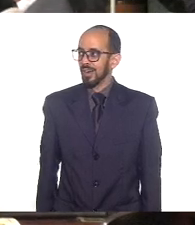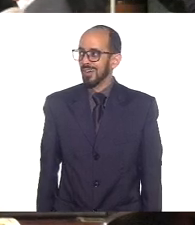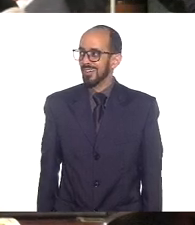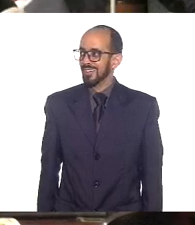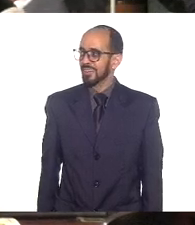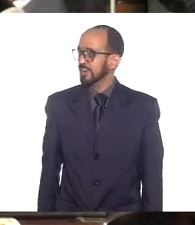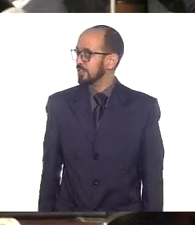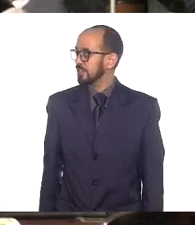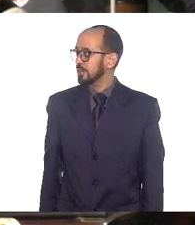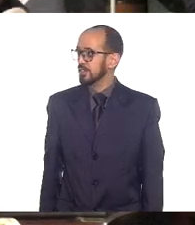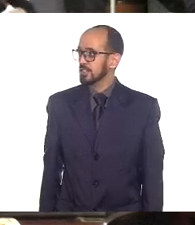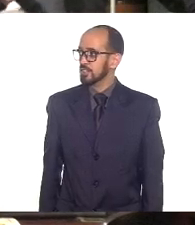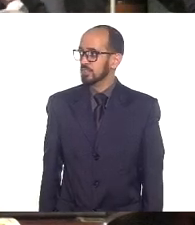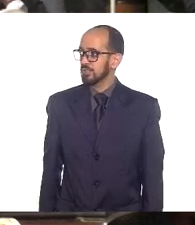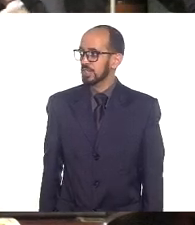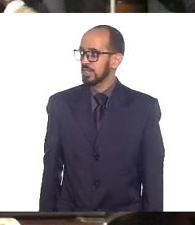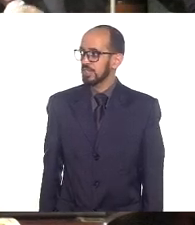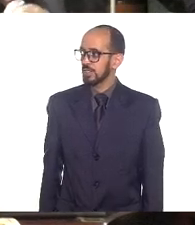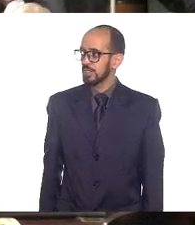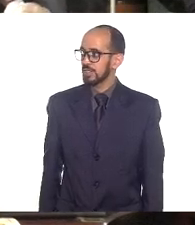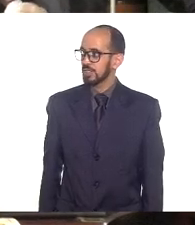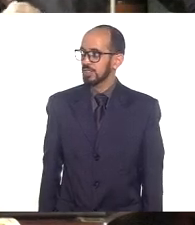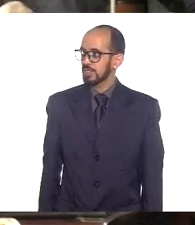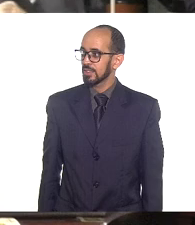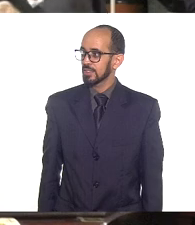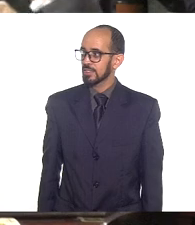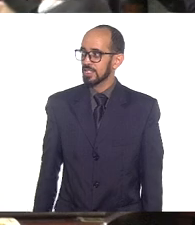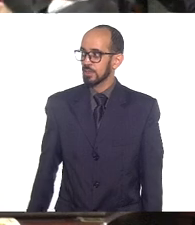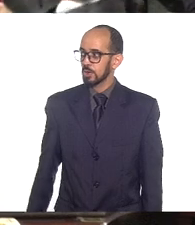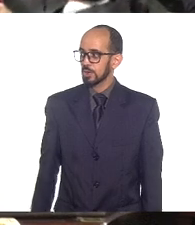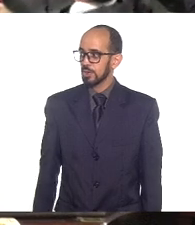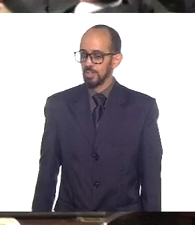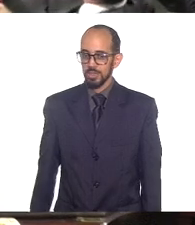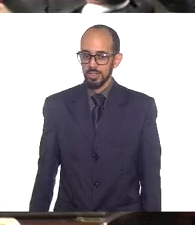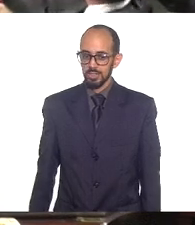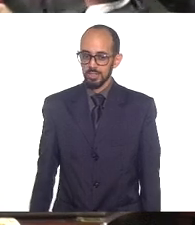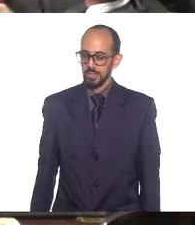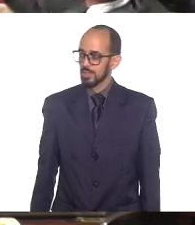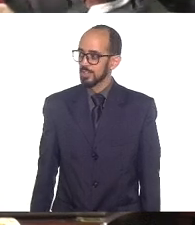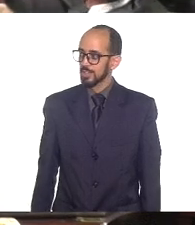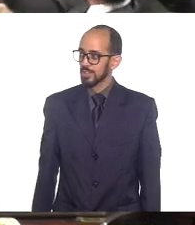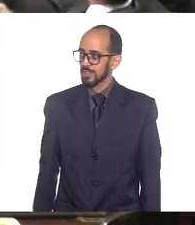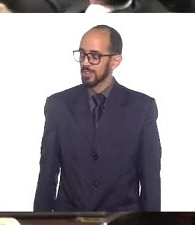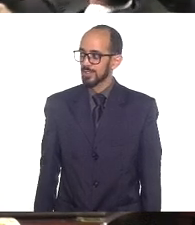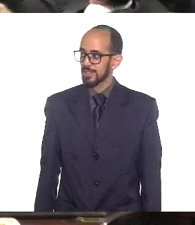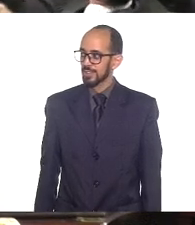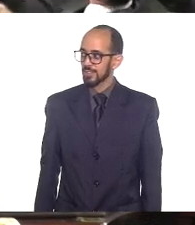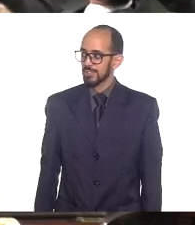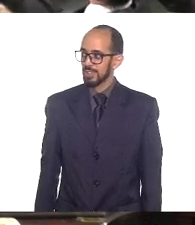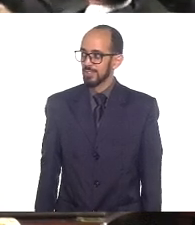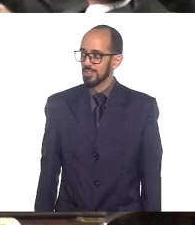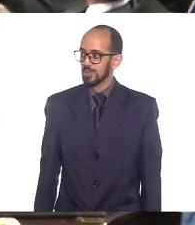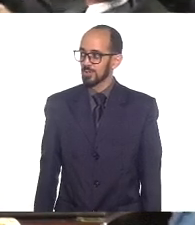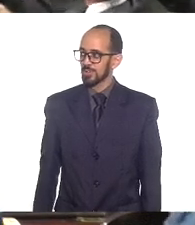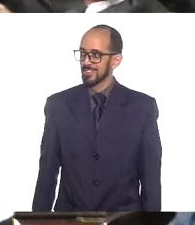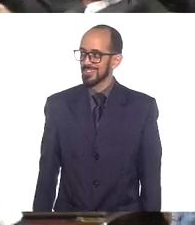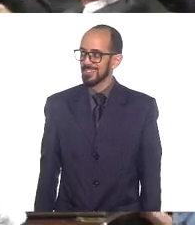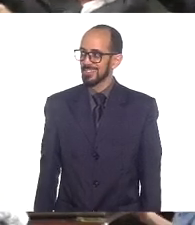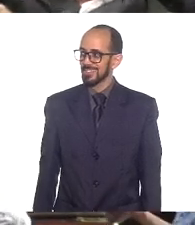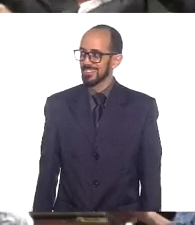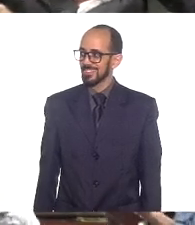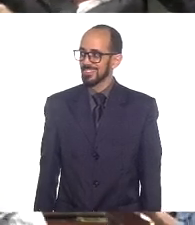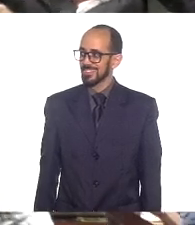é bem Ah tá bacana Aí lá em cima lá em cima